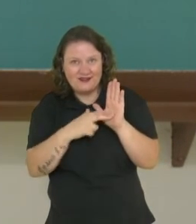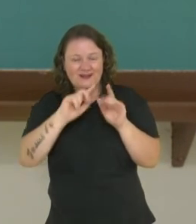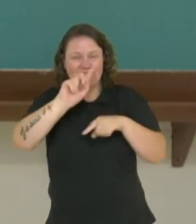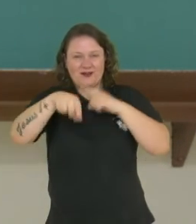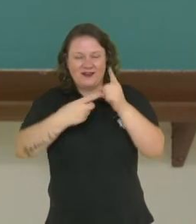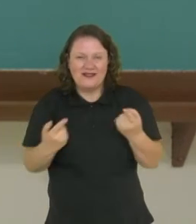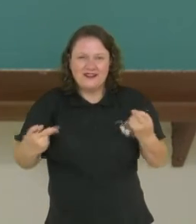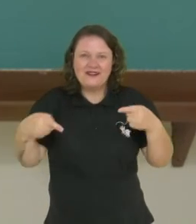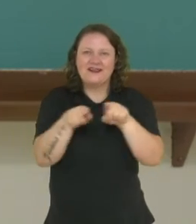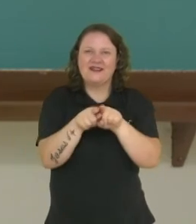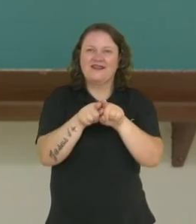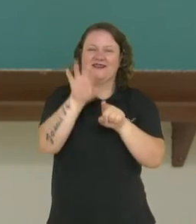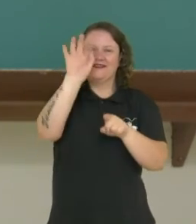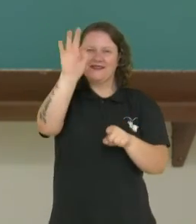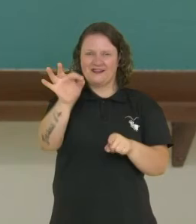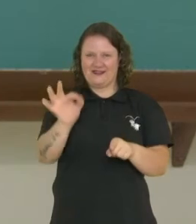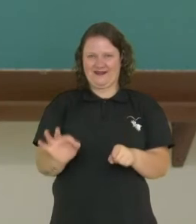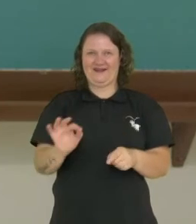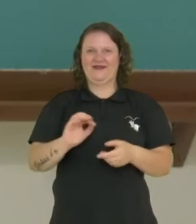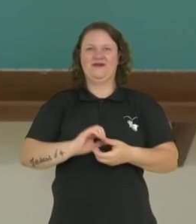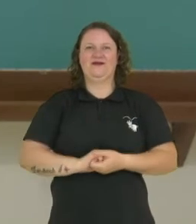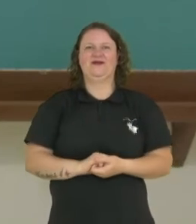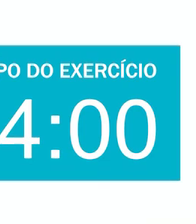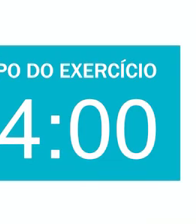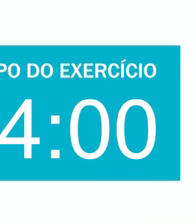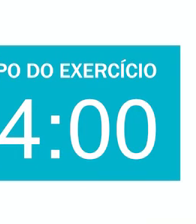seguida, retornaremos com a correção.